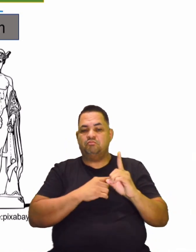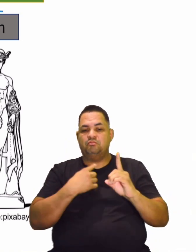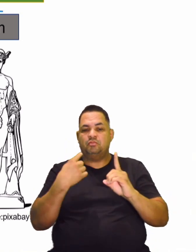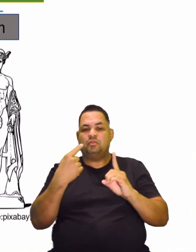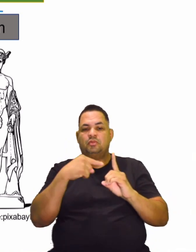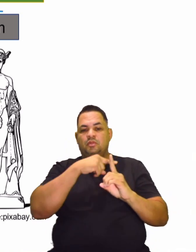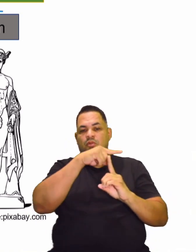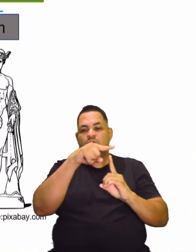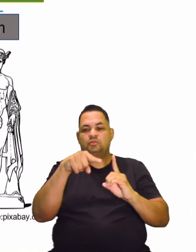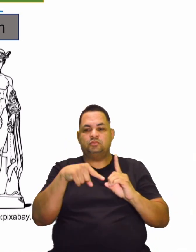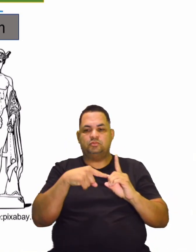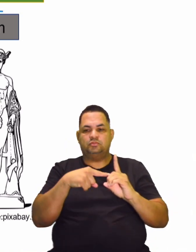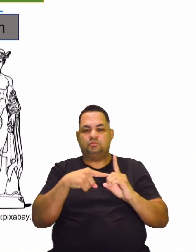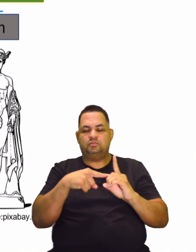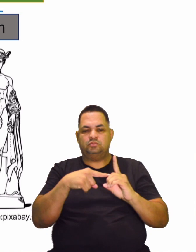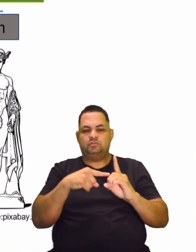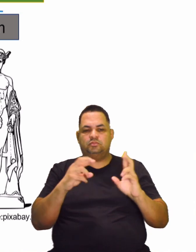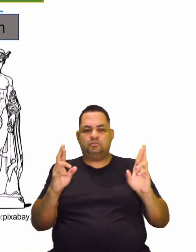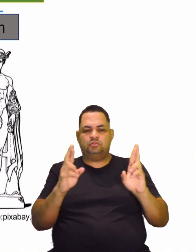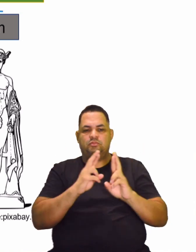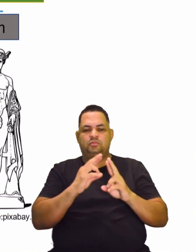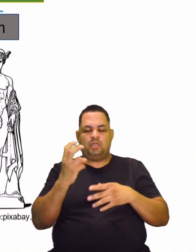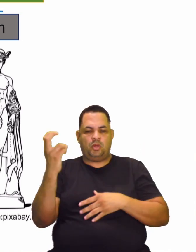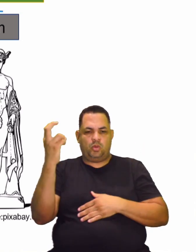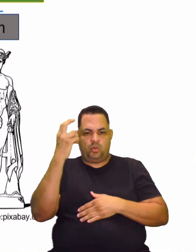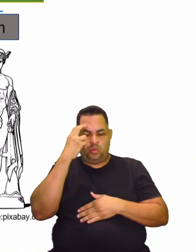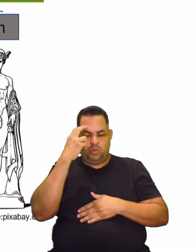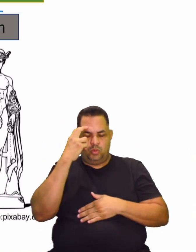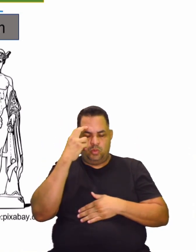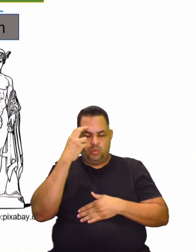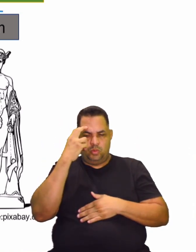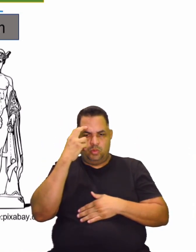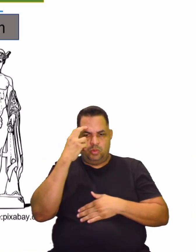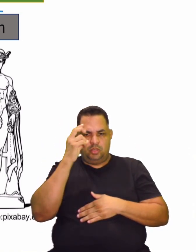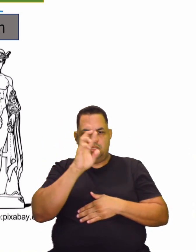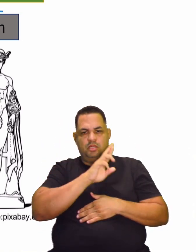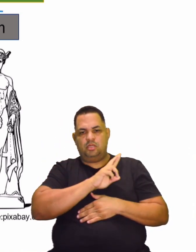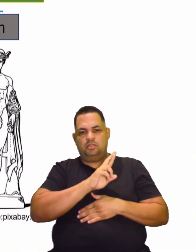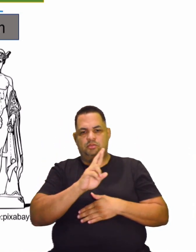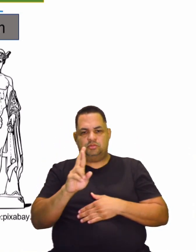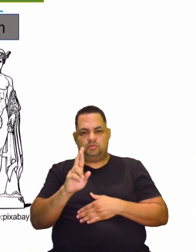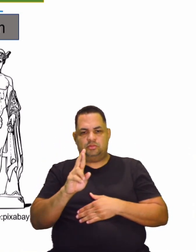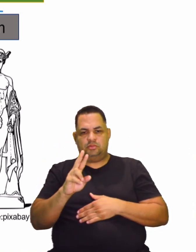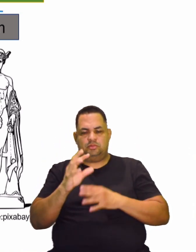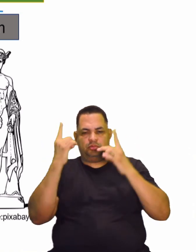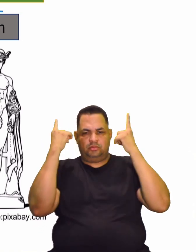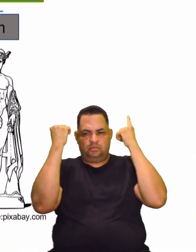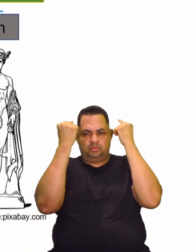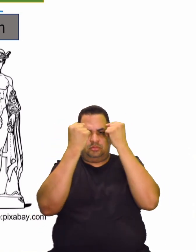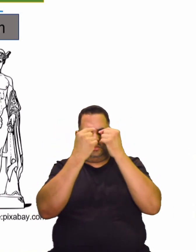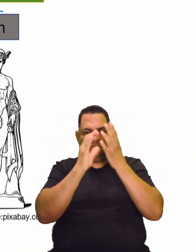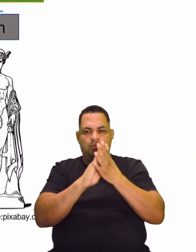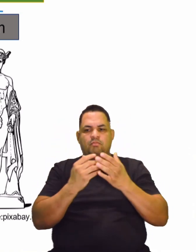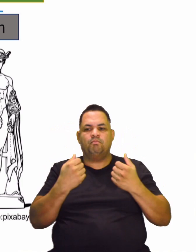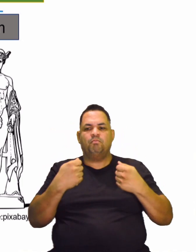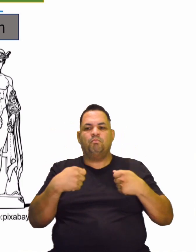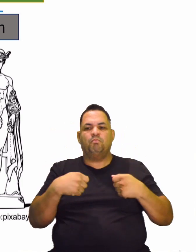relacionados, então, à cultura grega, da religião grega. Então, é nesse sentido que podemos